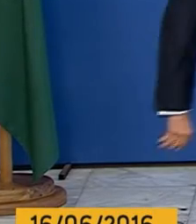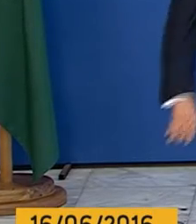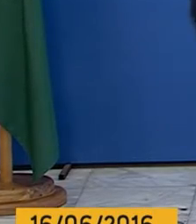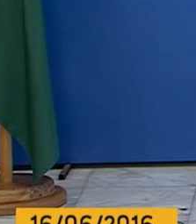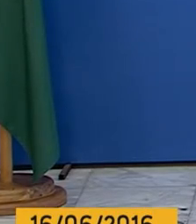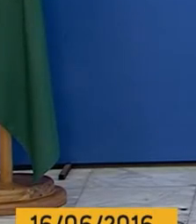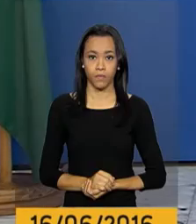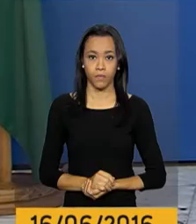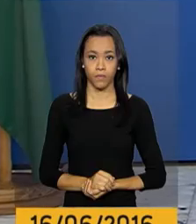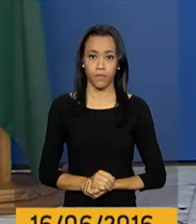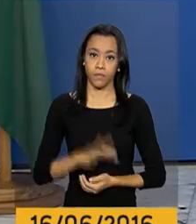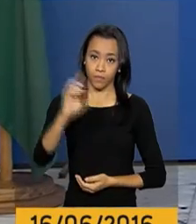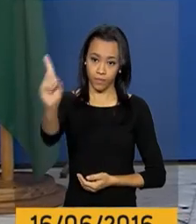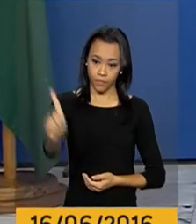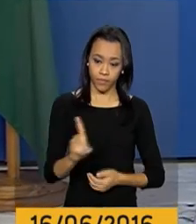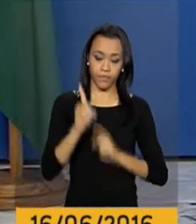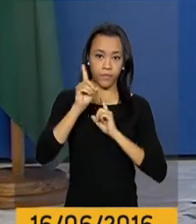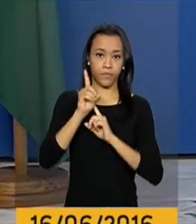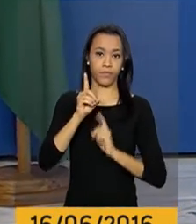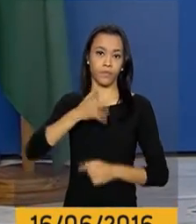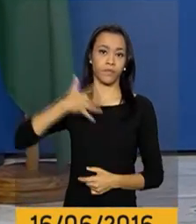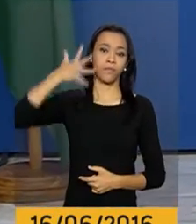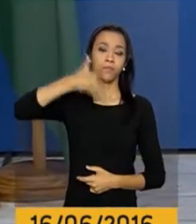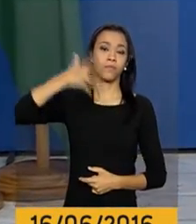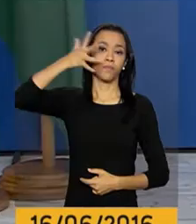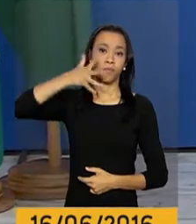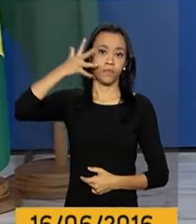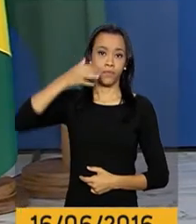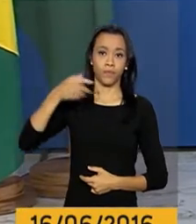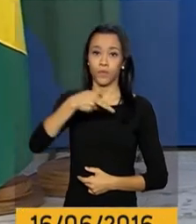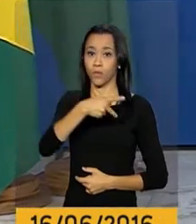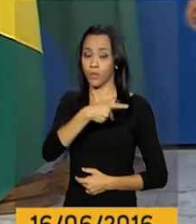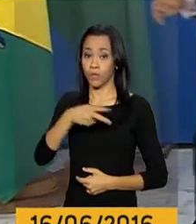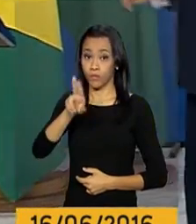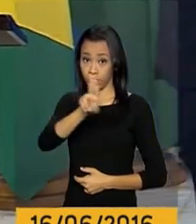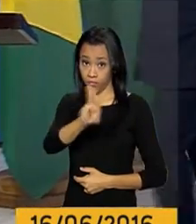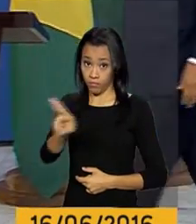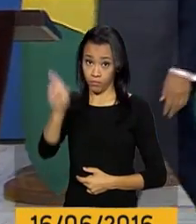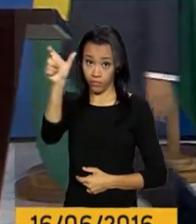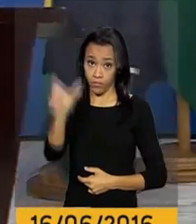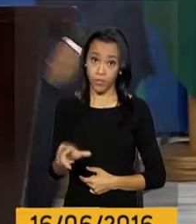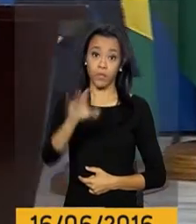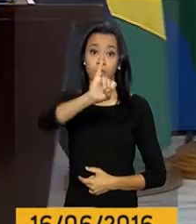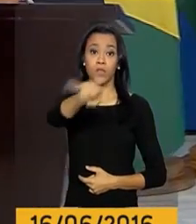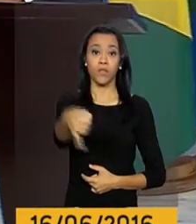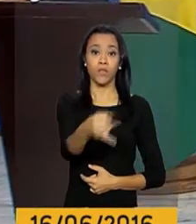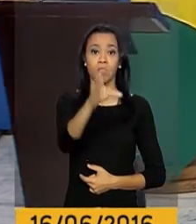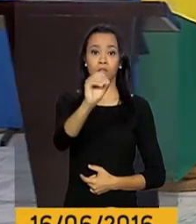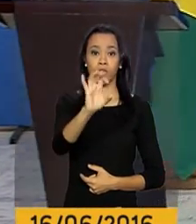Com a palavra, o senhor ministro de Estado da Educação, José Mendonça Bezerra Filho.